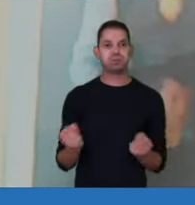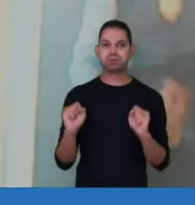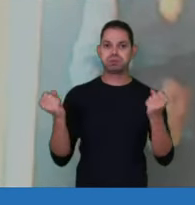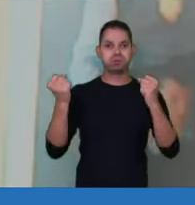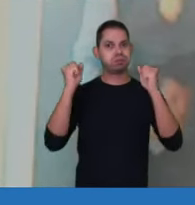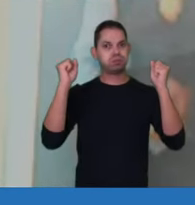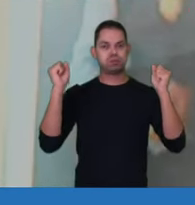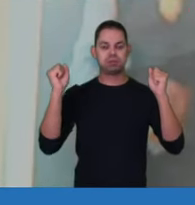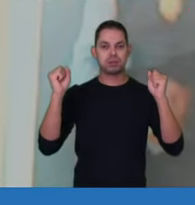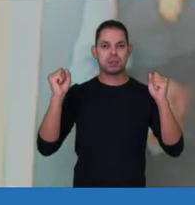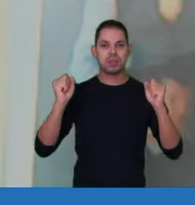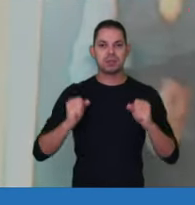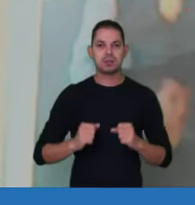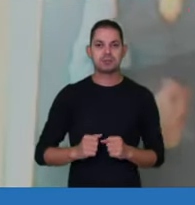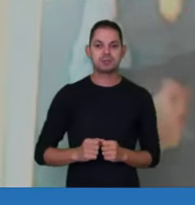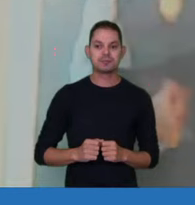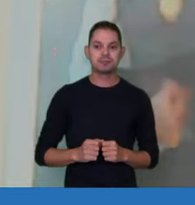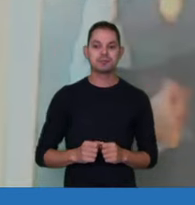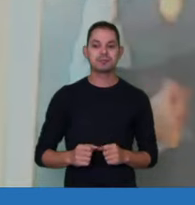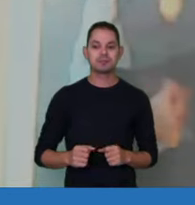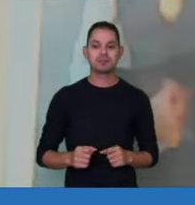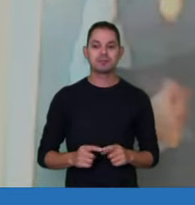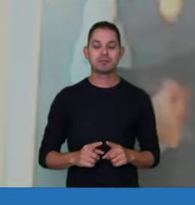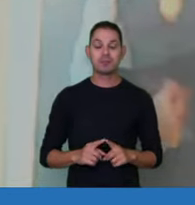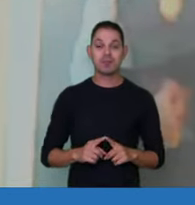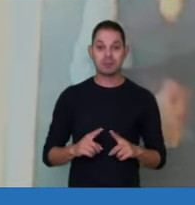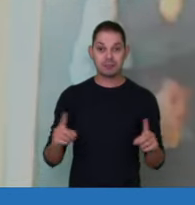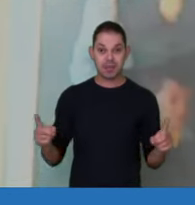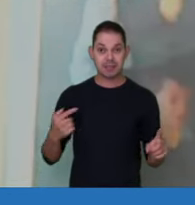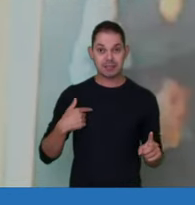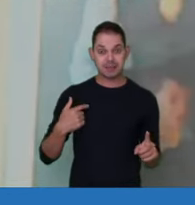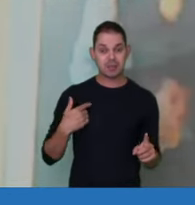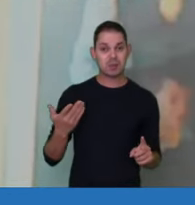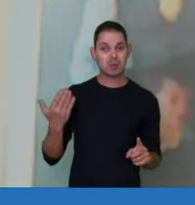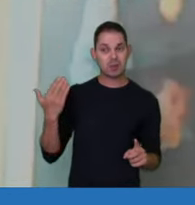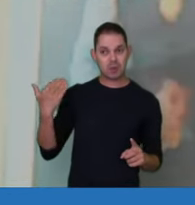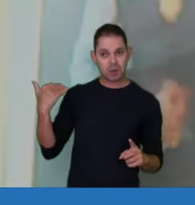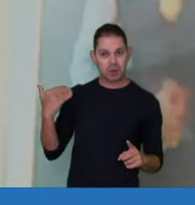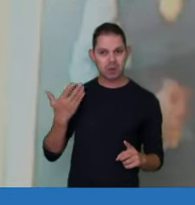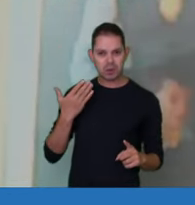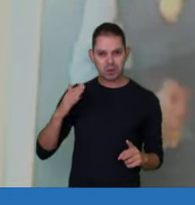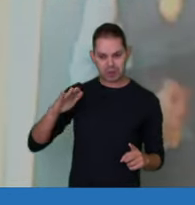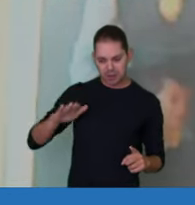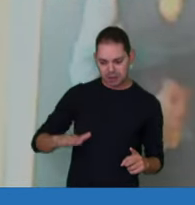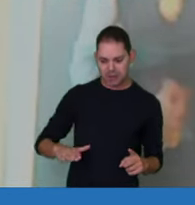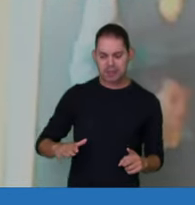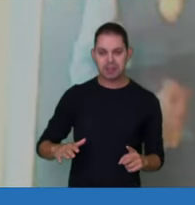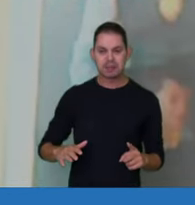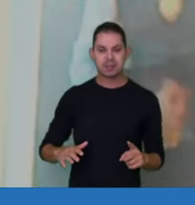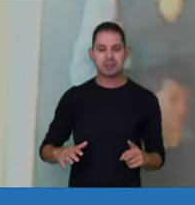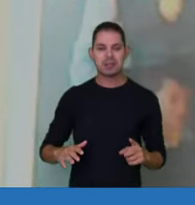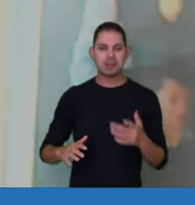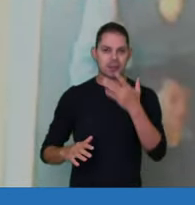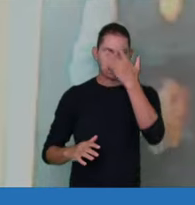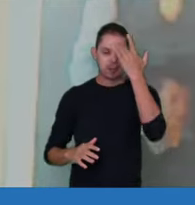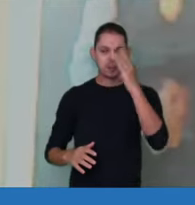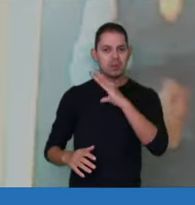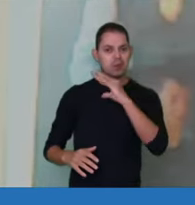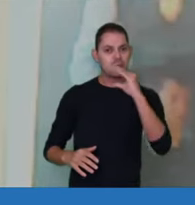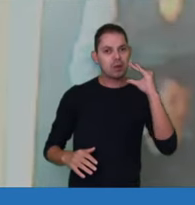mas eu sempre ouvia na minha criação que era o pior que você poderia fazer uma pessoa,